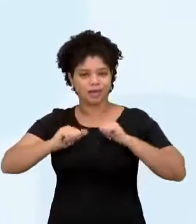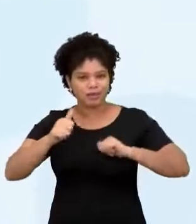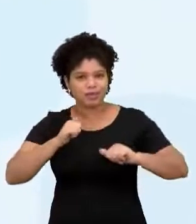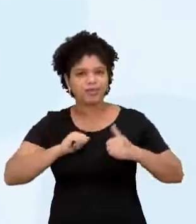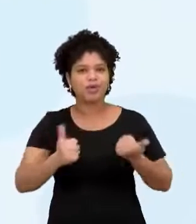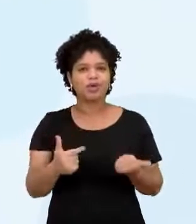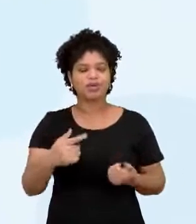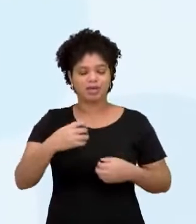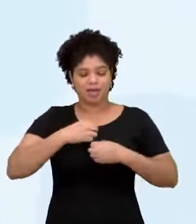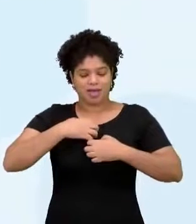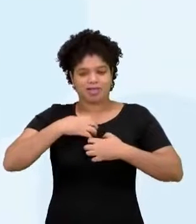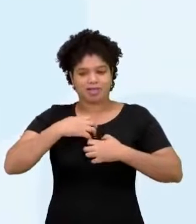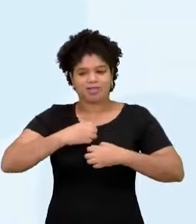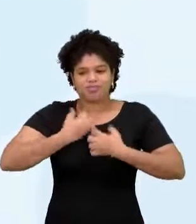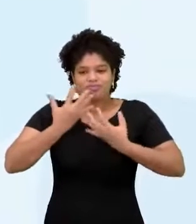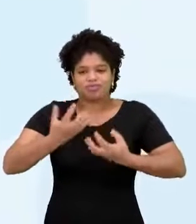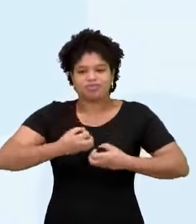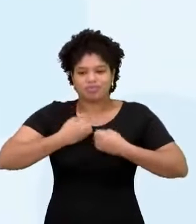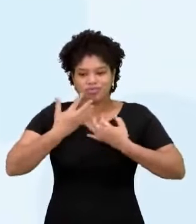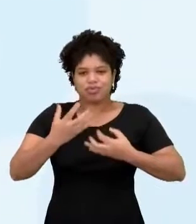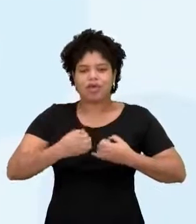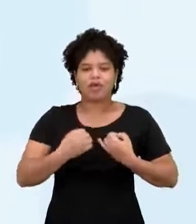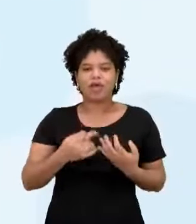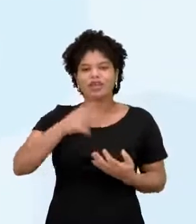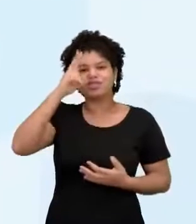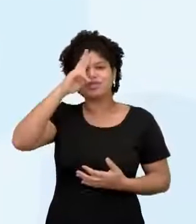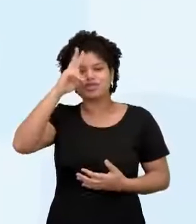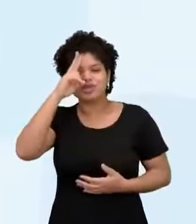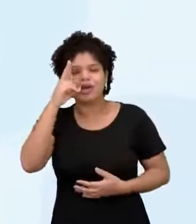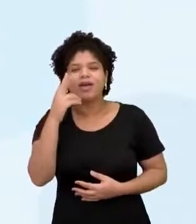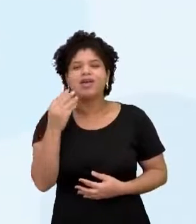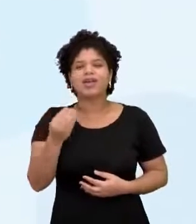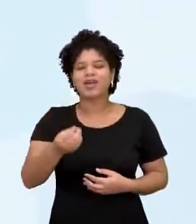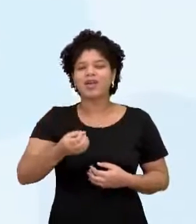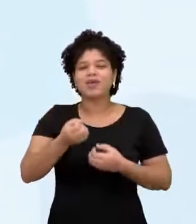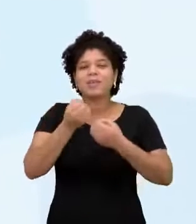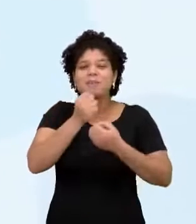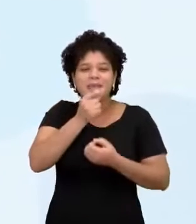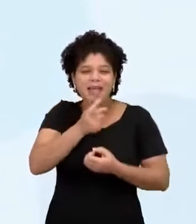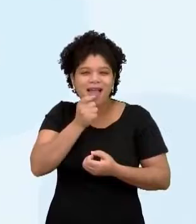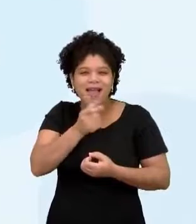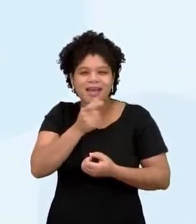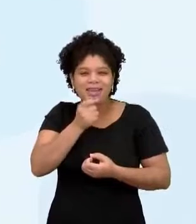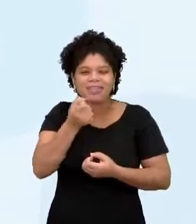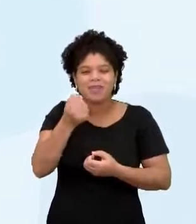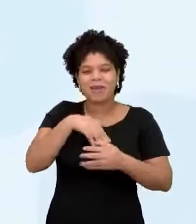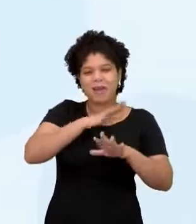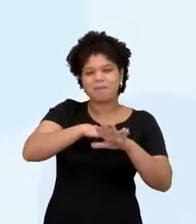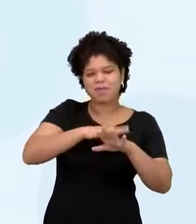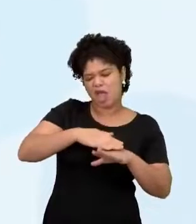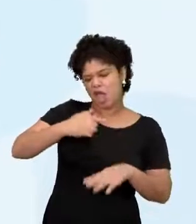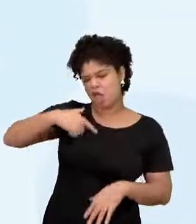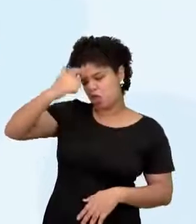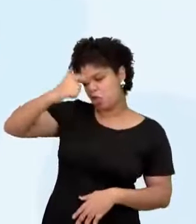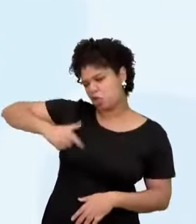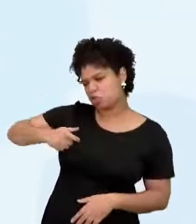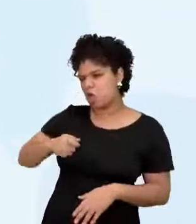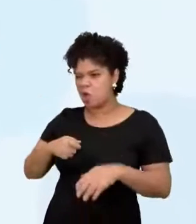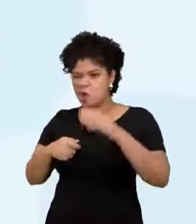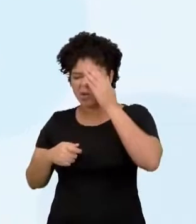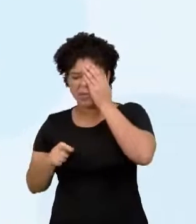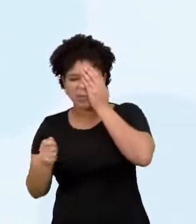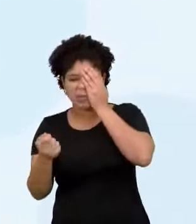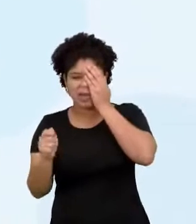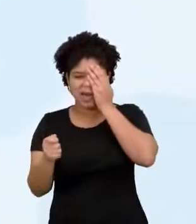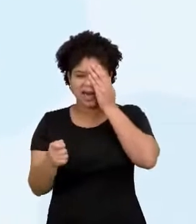os sentimentos e a vivência, que são contados muitas vezes de forma irreverente, como aquilo que a gente viu, né? Eu sou pirata! Isso.